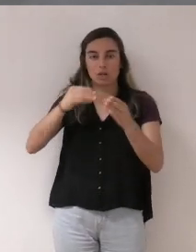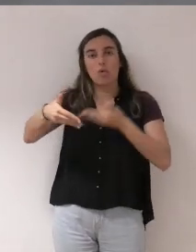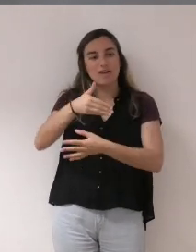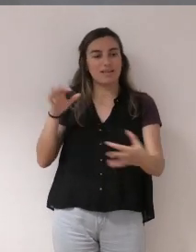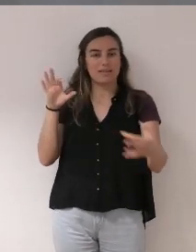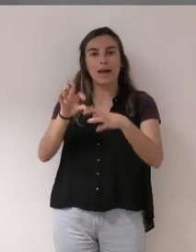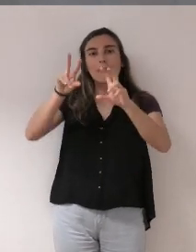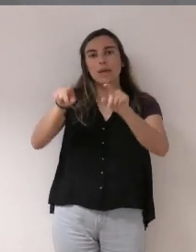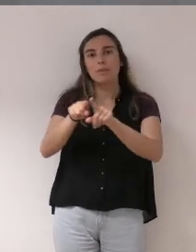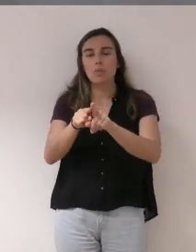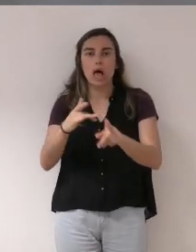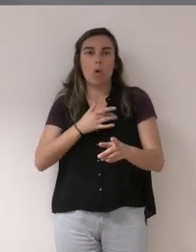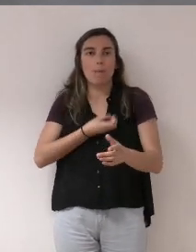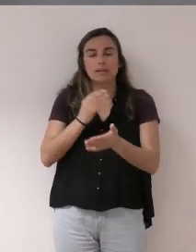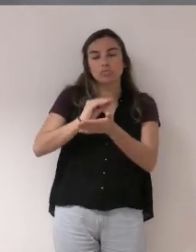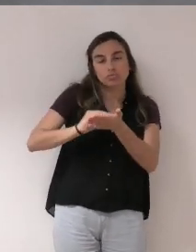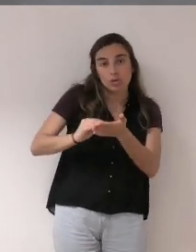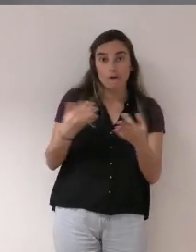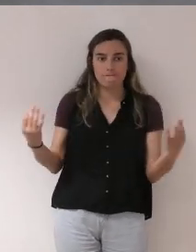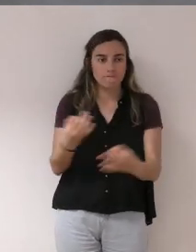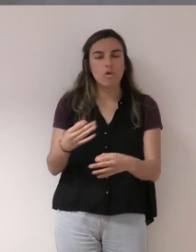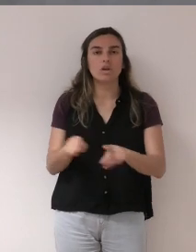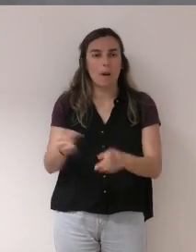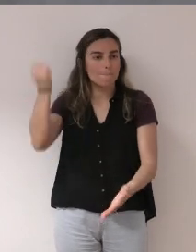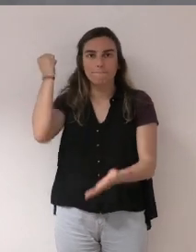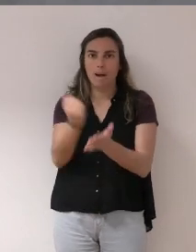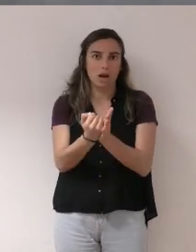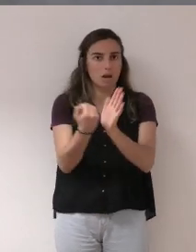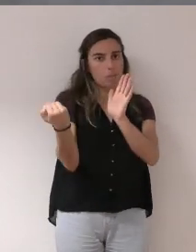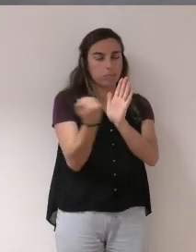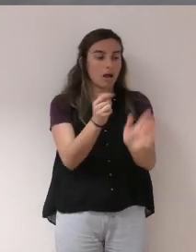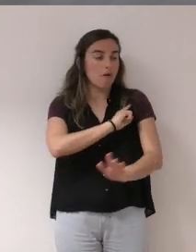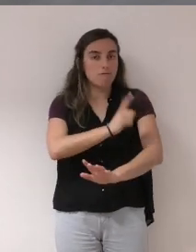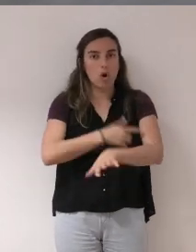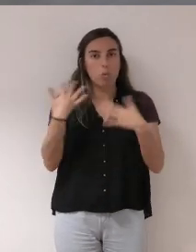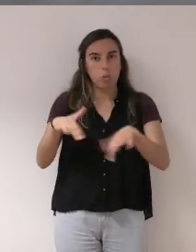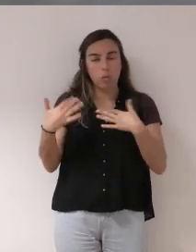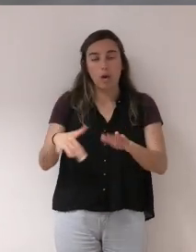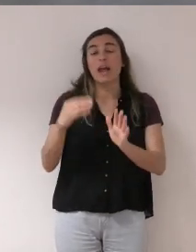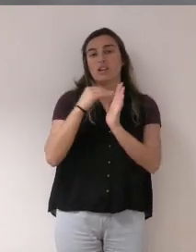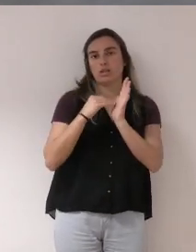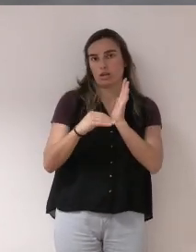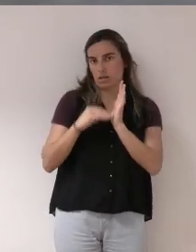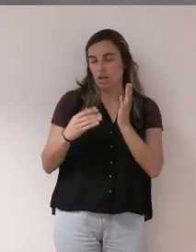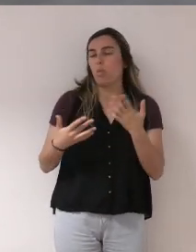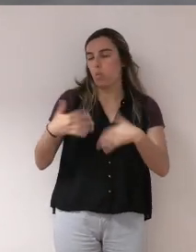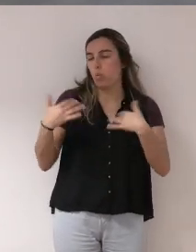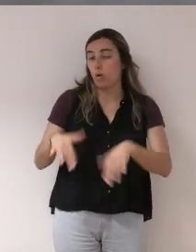que têm deixado uma marca muito forte na literatura portuguesa contemporânea. E essas várias coisas que o